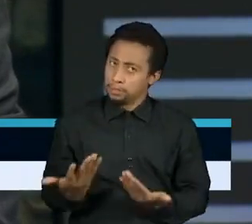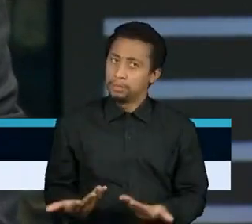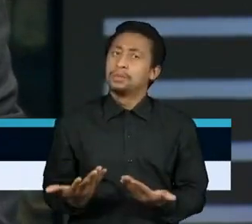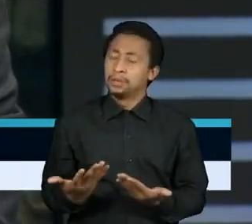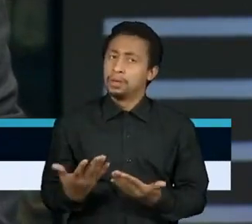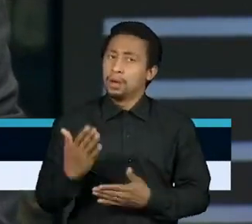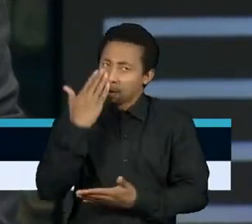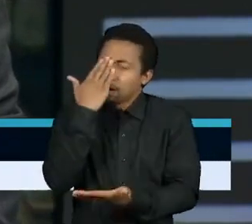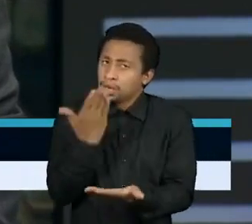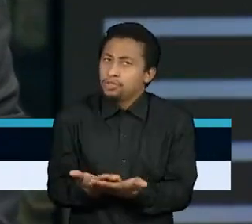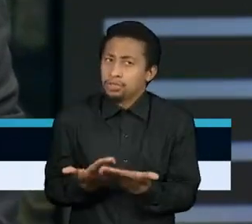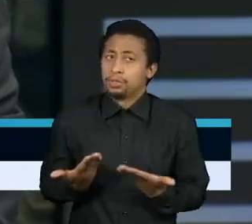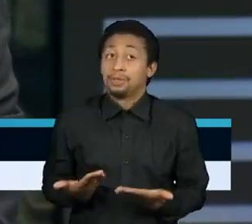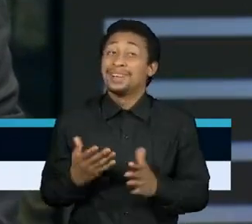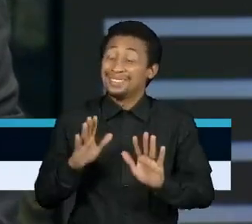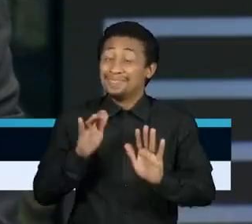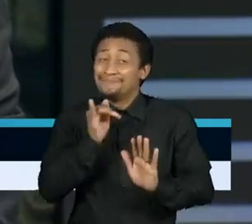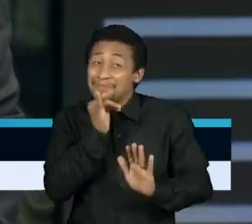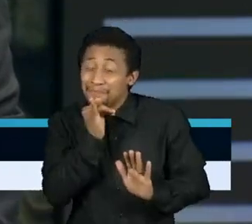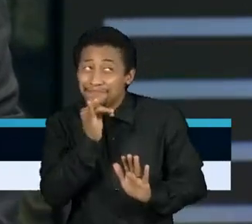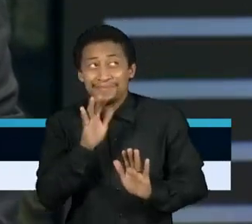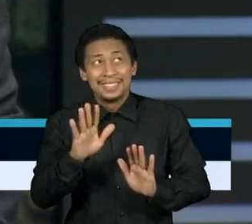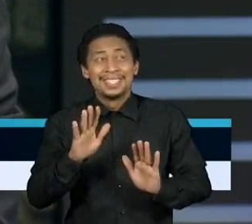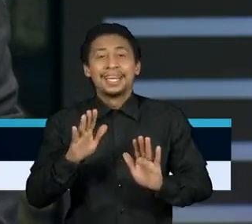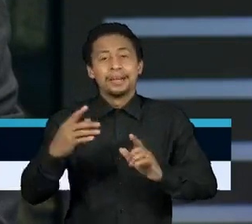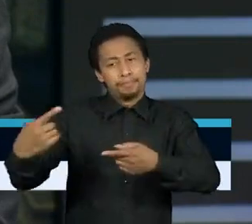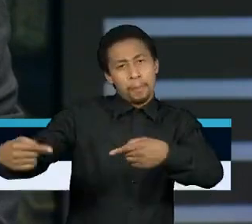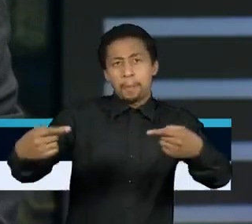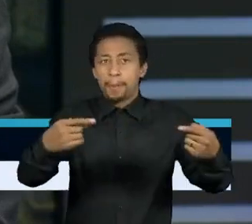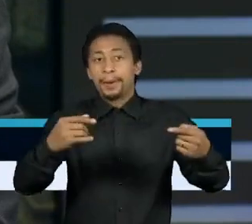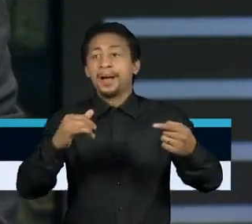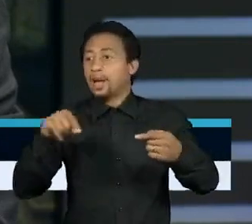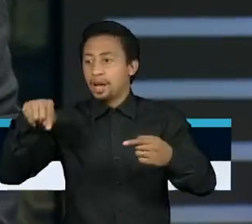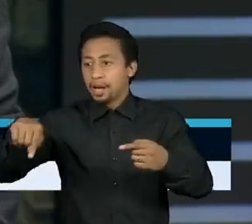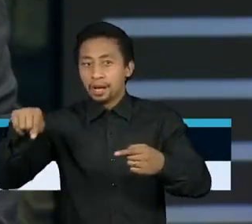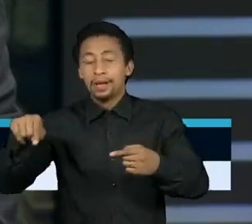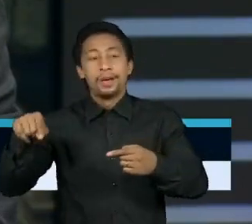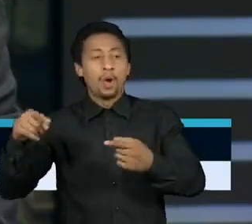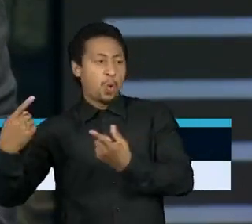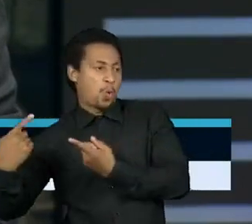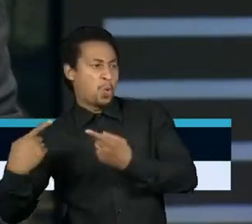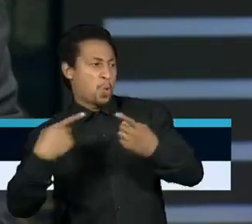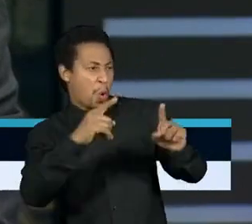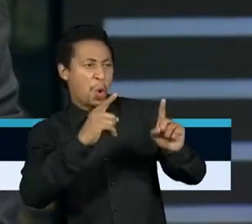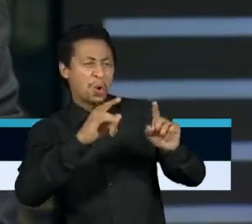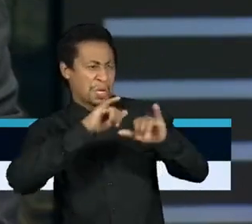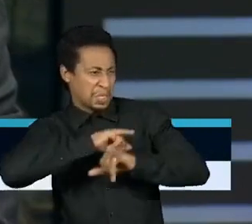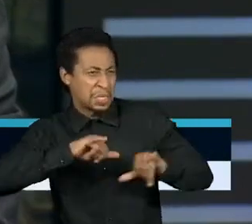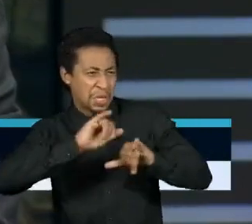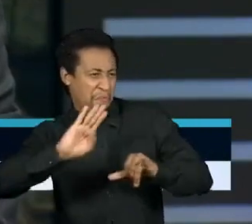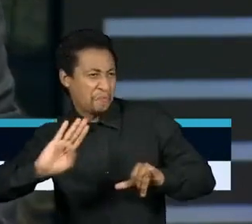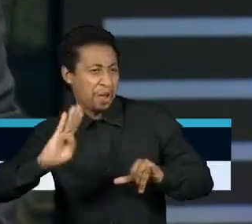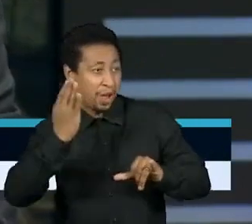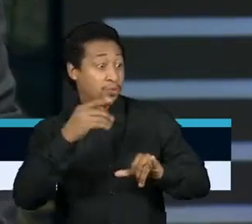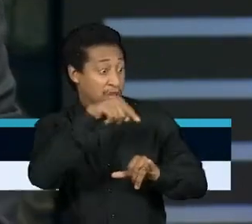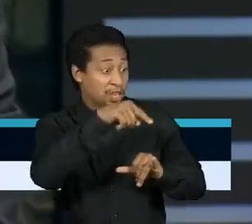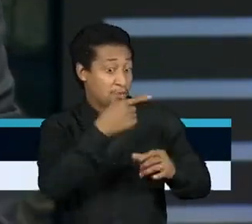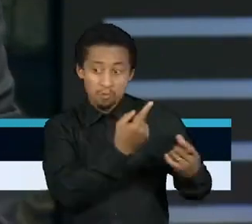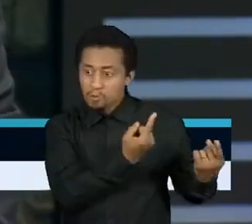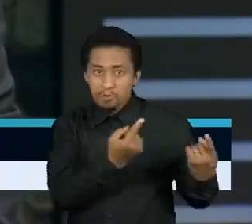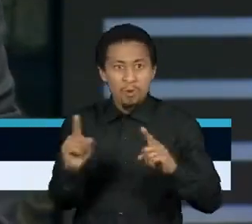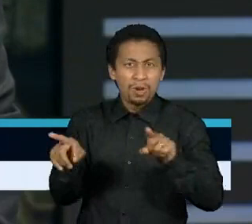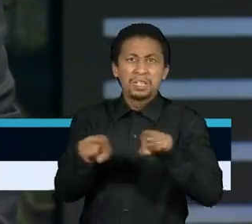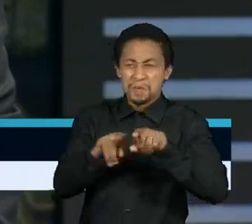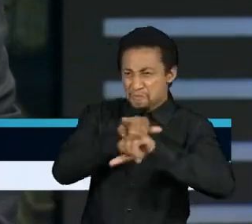destruir reputação. Eu acho que essa questão dos fake news vai atuar a uma velocidade impressionante. O Tribunal Superior Eleitoral vai